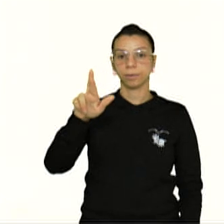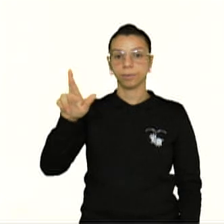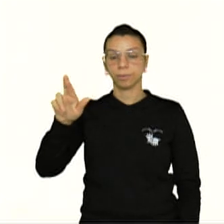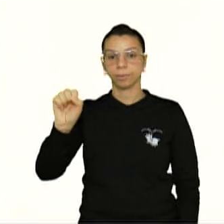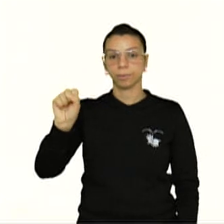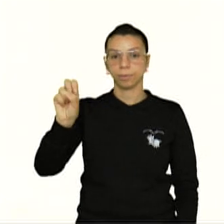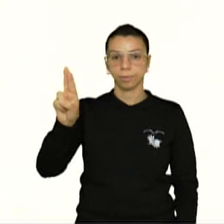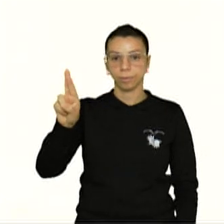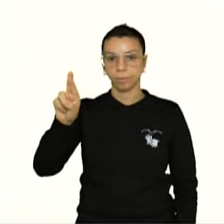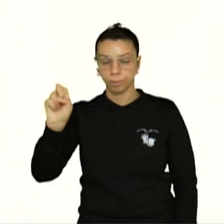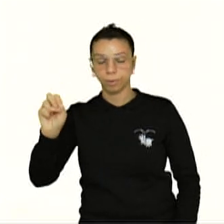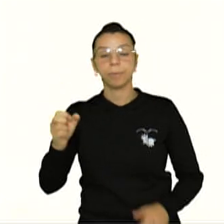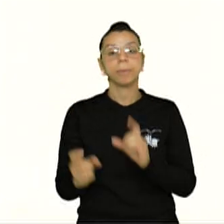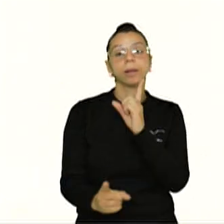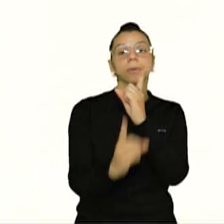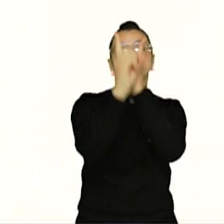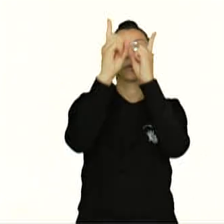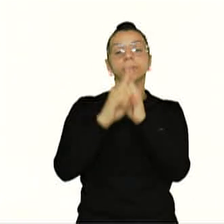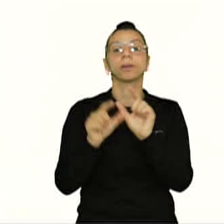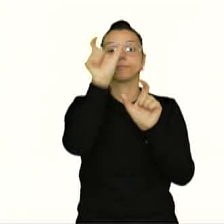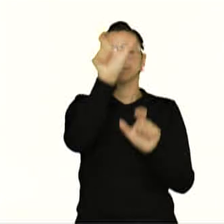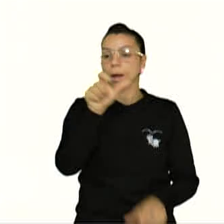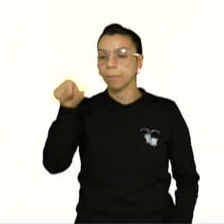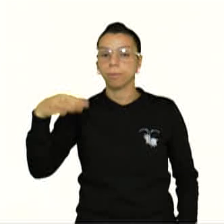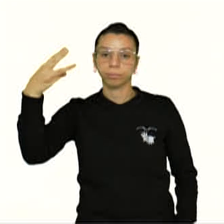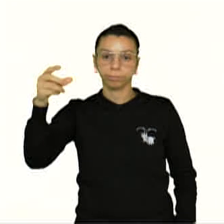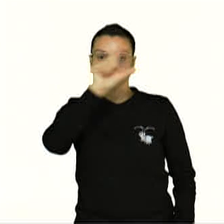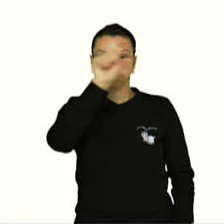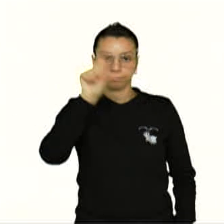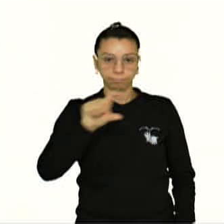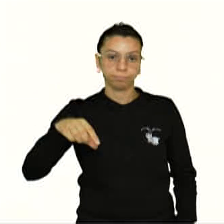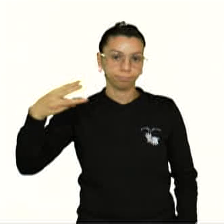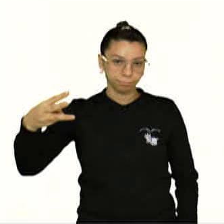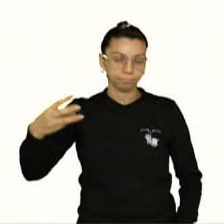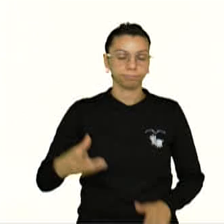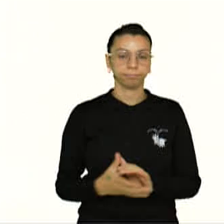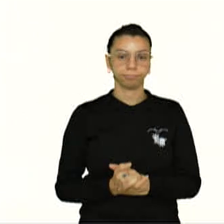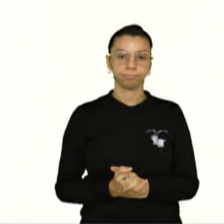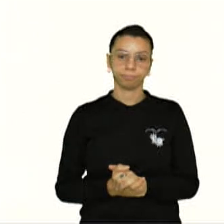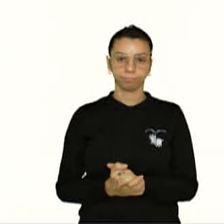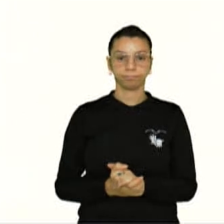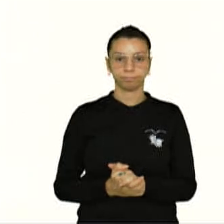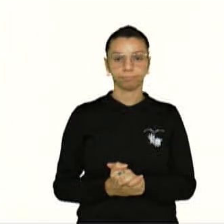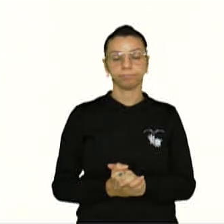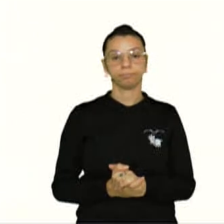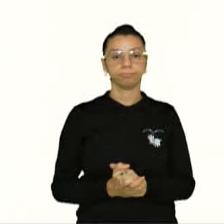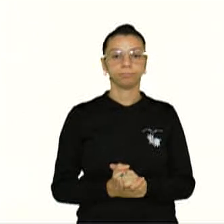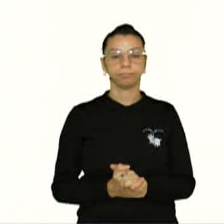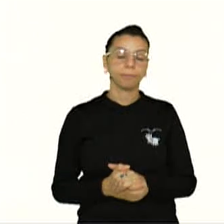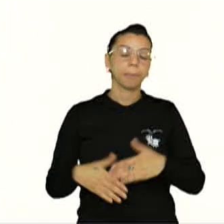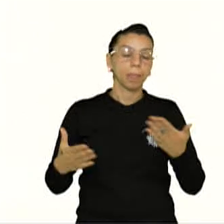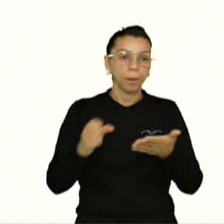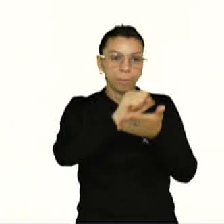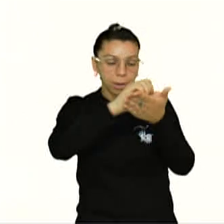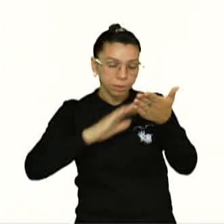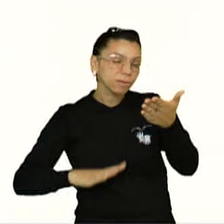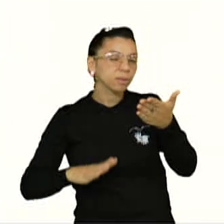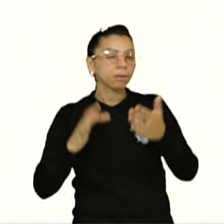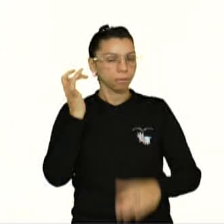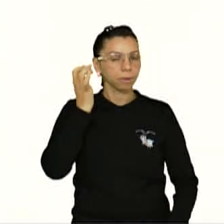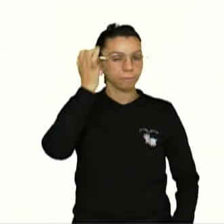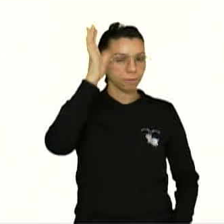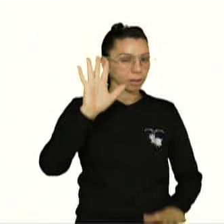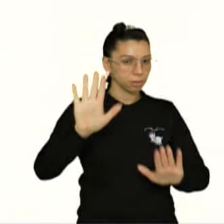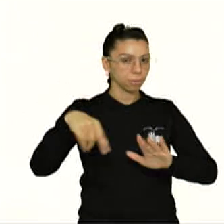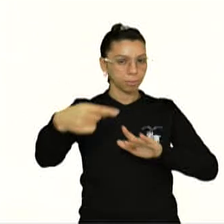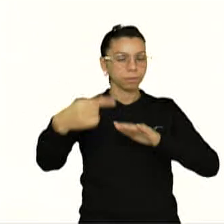achar o determinante de uma matriz de ordem 3. Gente, ó, vamos só colocar, às vezes no exercício vai ficar muito mais